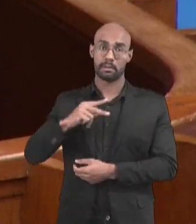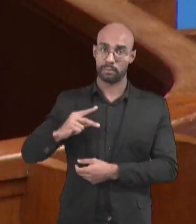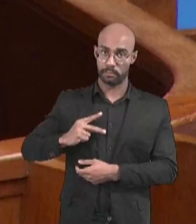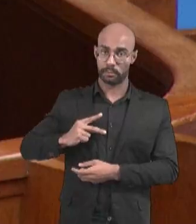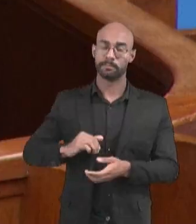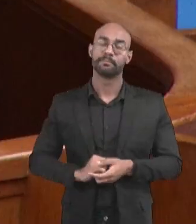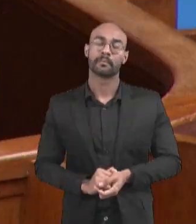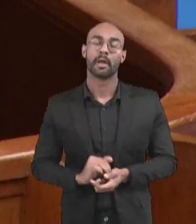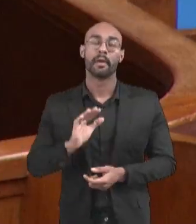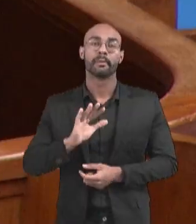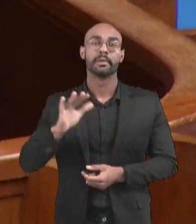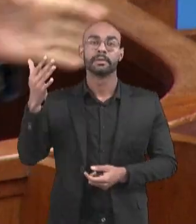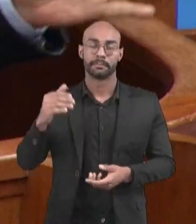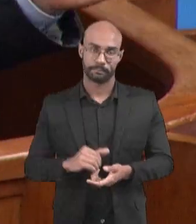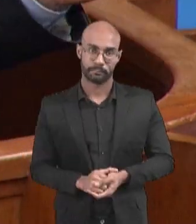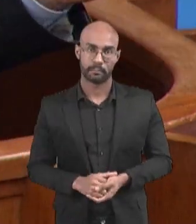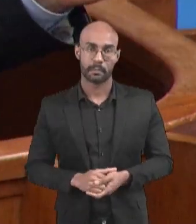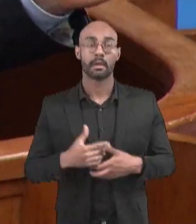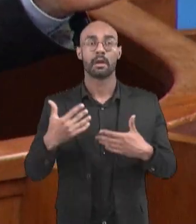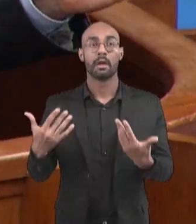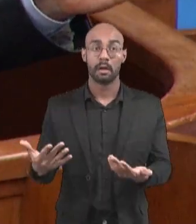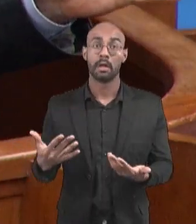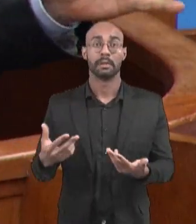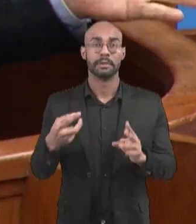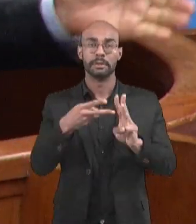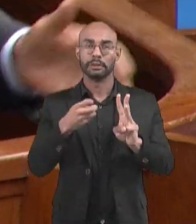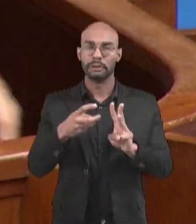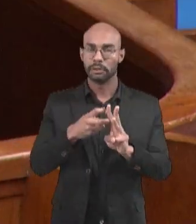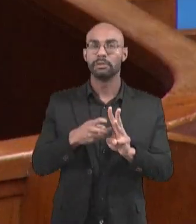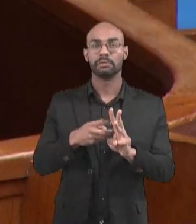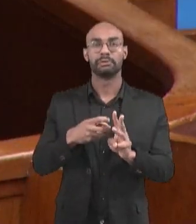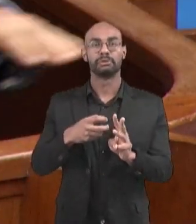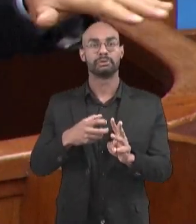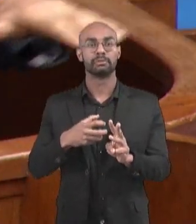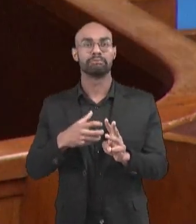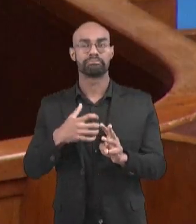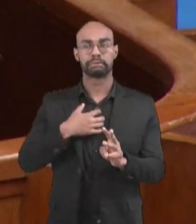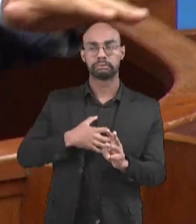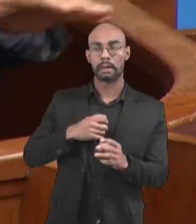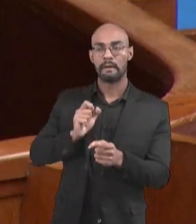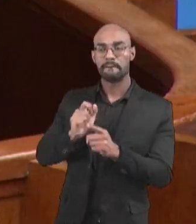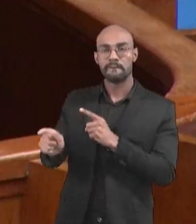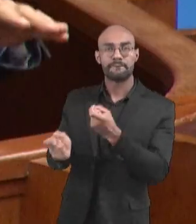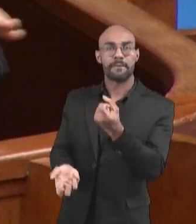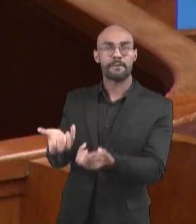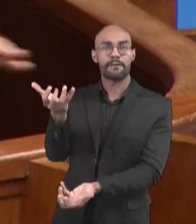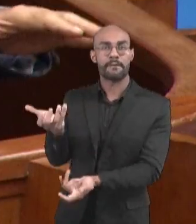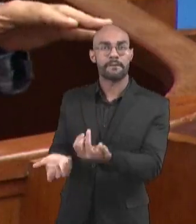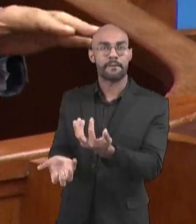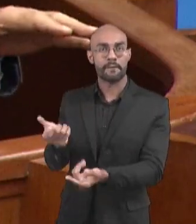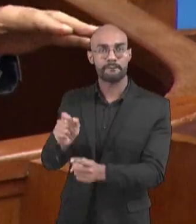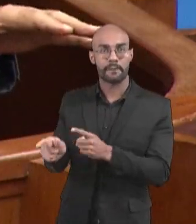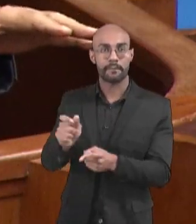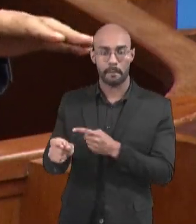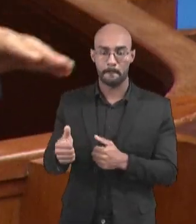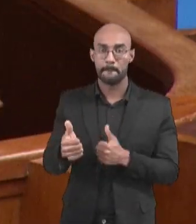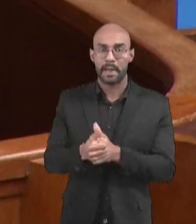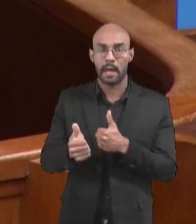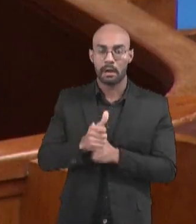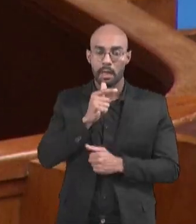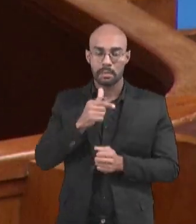Ouro, eles foram lá e sentaram fogo, queimaram toda a mata ciliar do